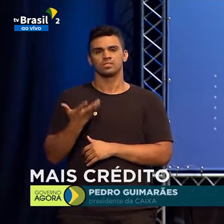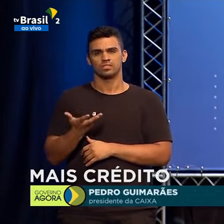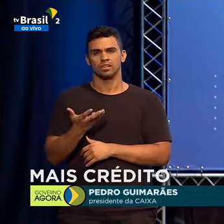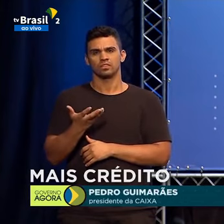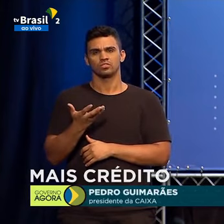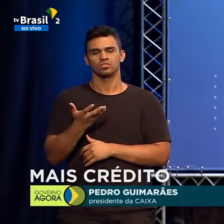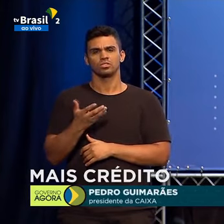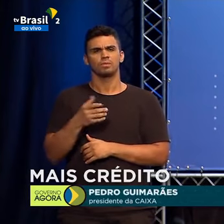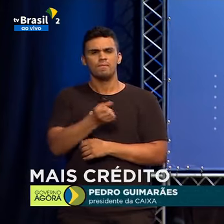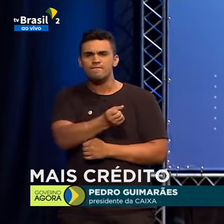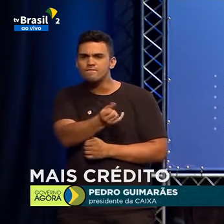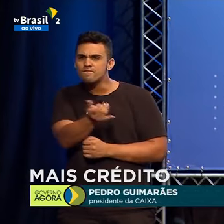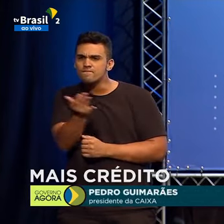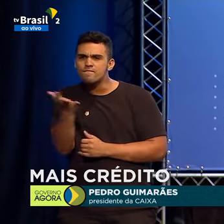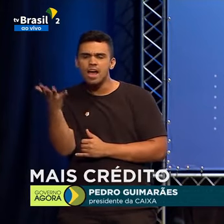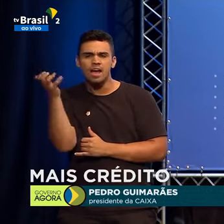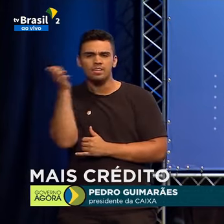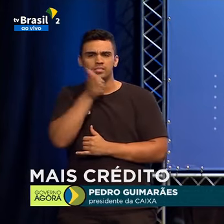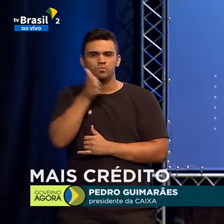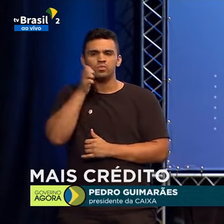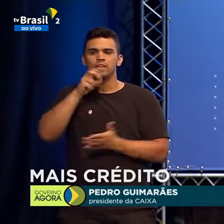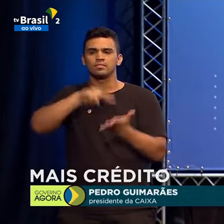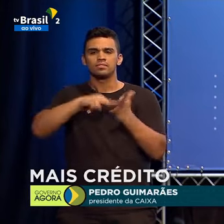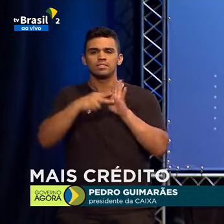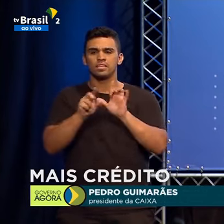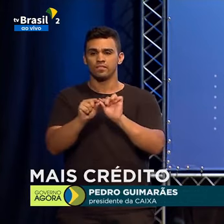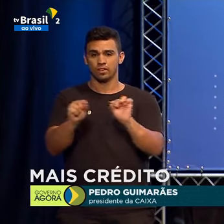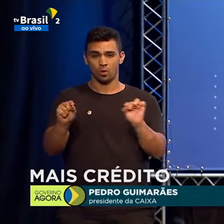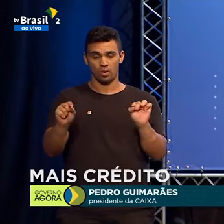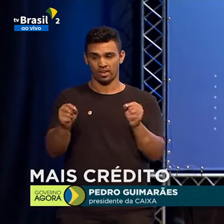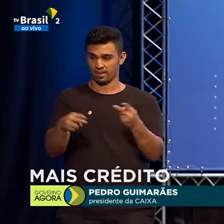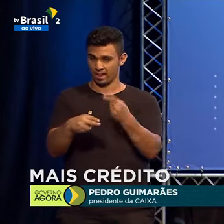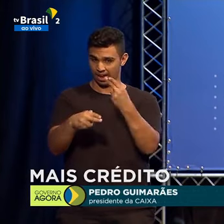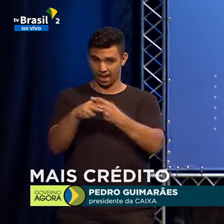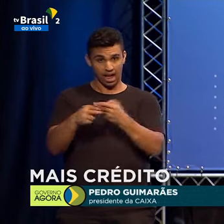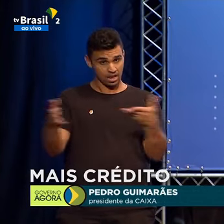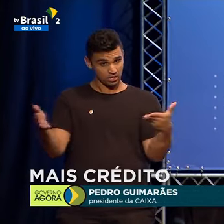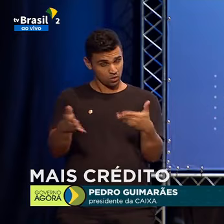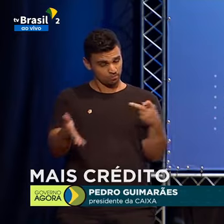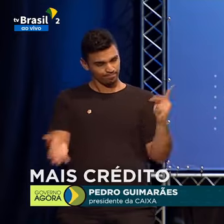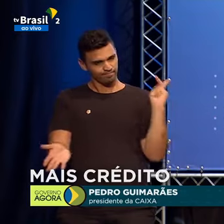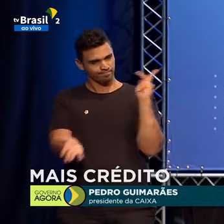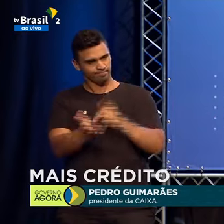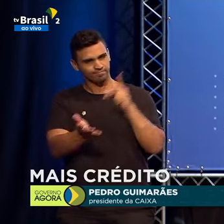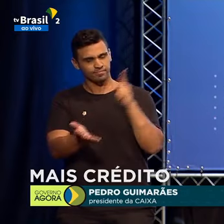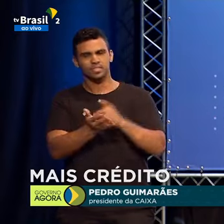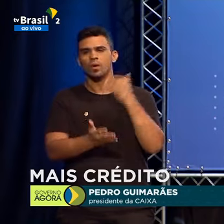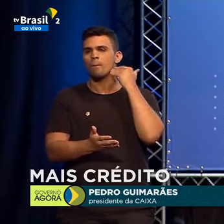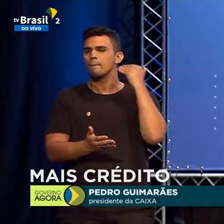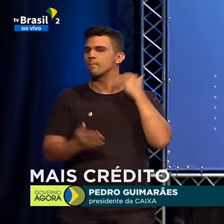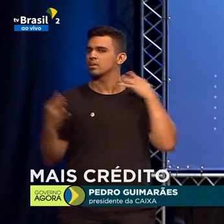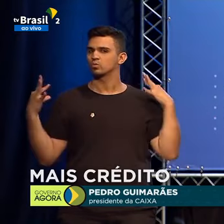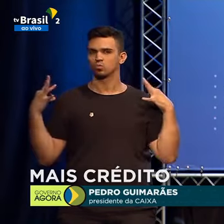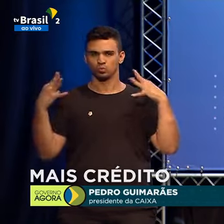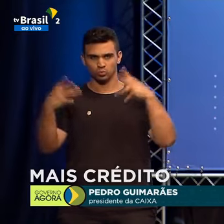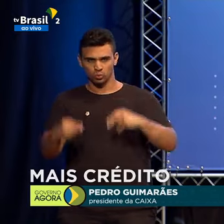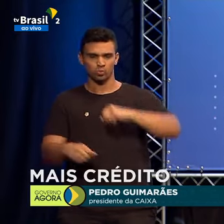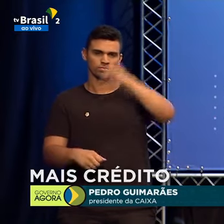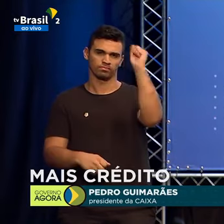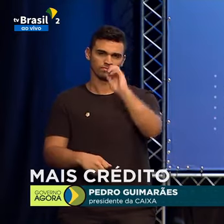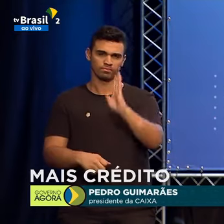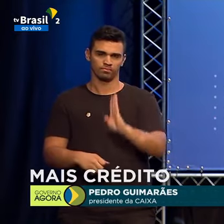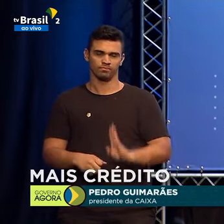várias mulheres. Isso significa que a Caixa, hoje, é, de fato, o banco de todos os brasileiros, sejam